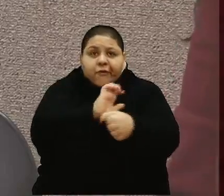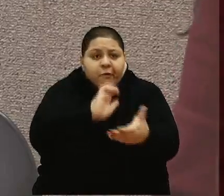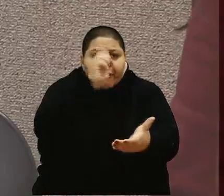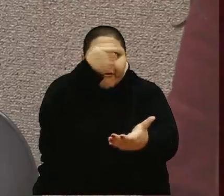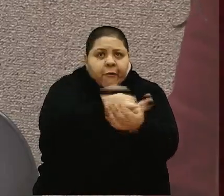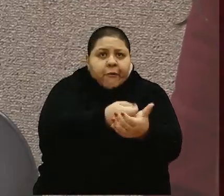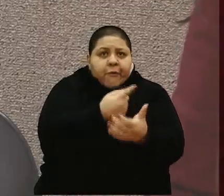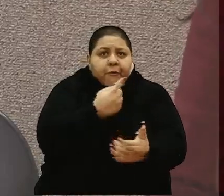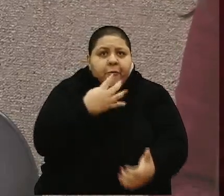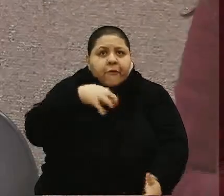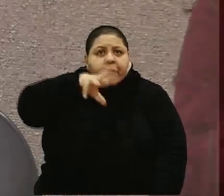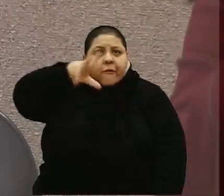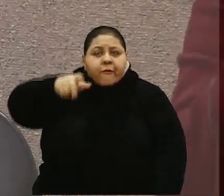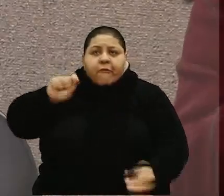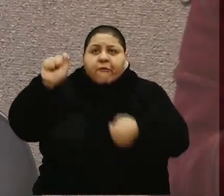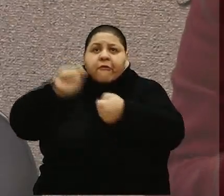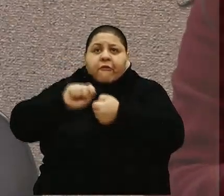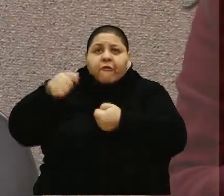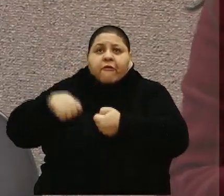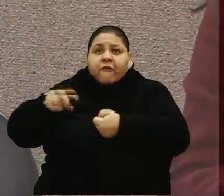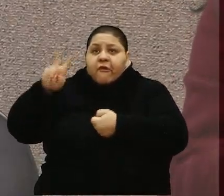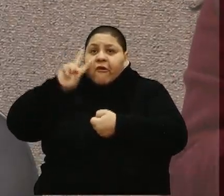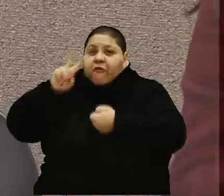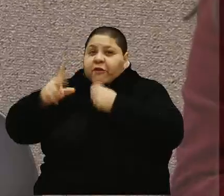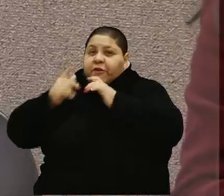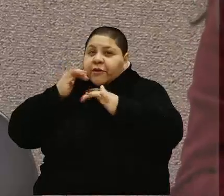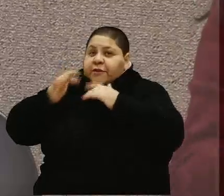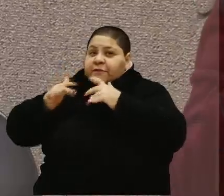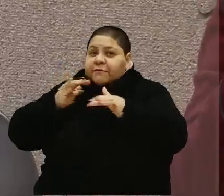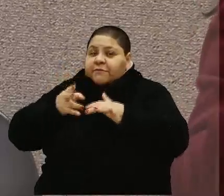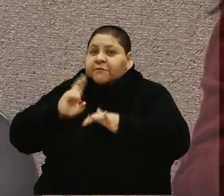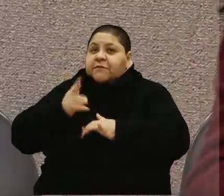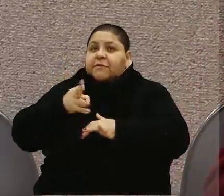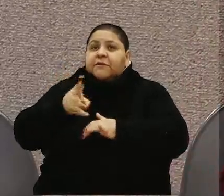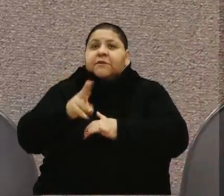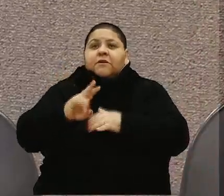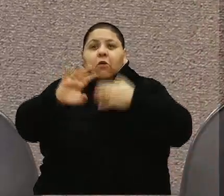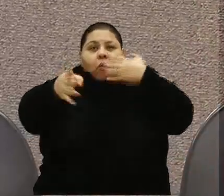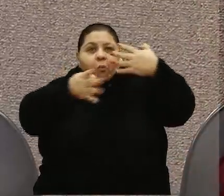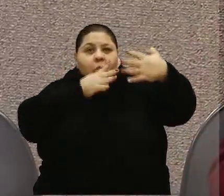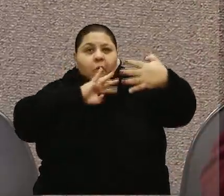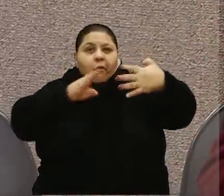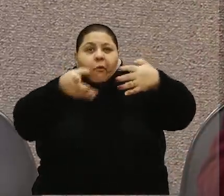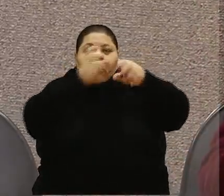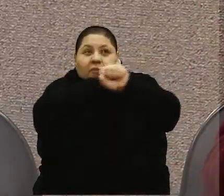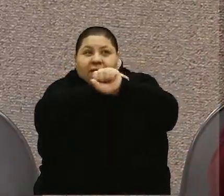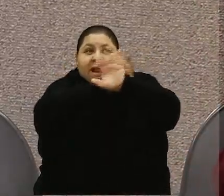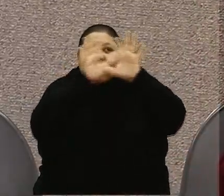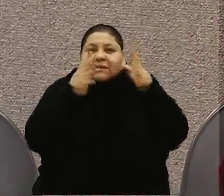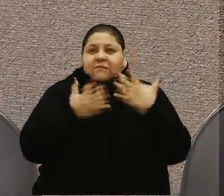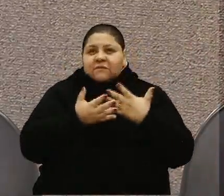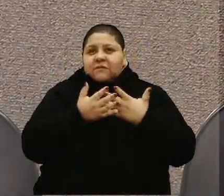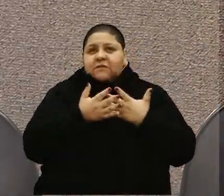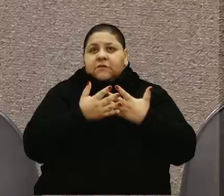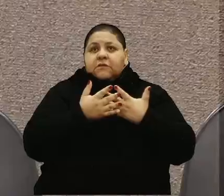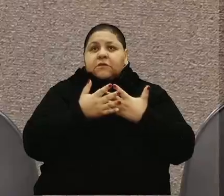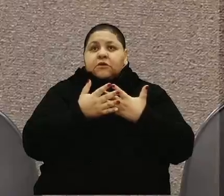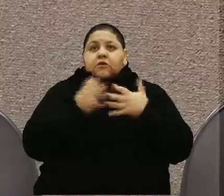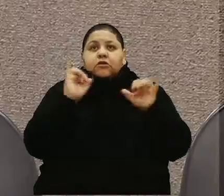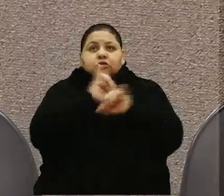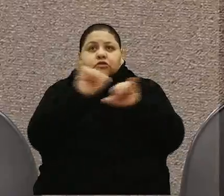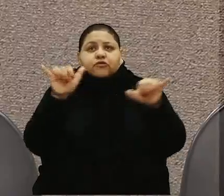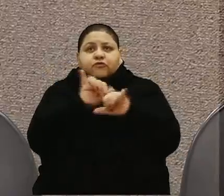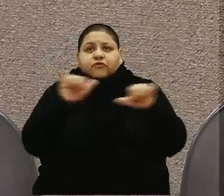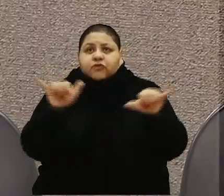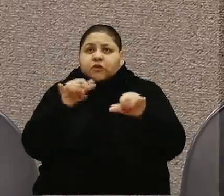14 milhões para a gente fazer. Eu vejo movimentação sempre com transparência, com clareza, informando as